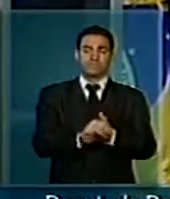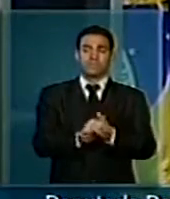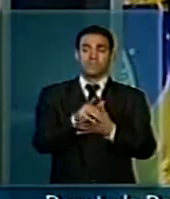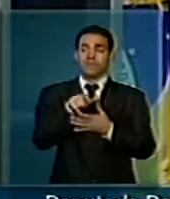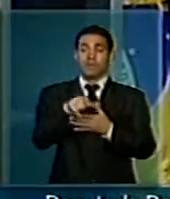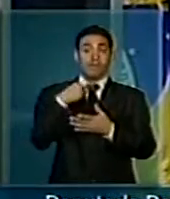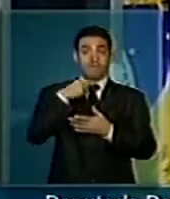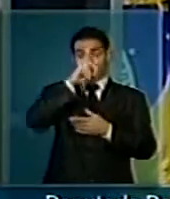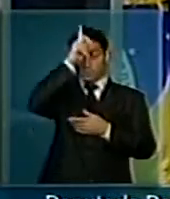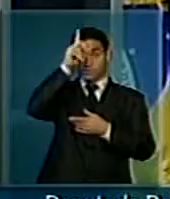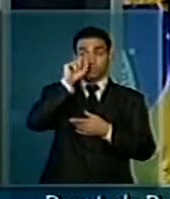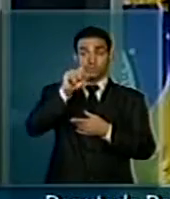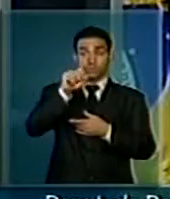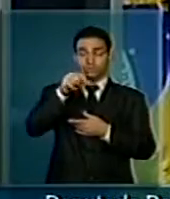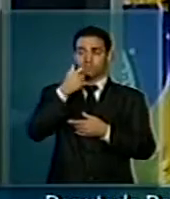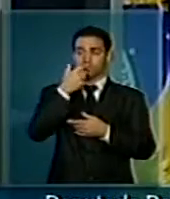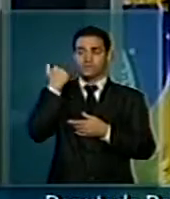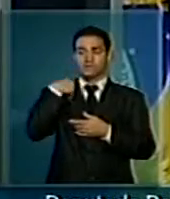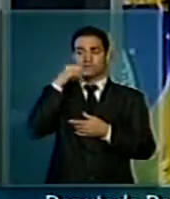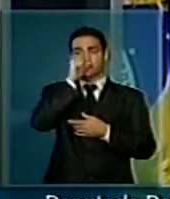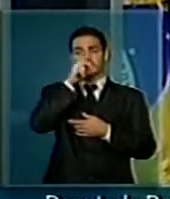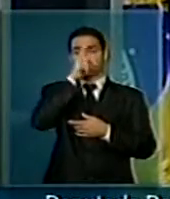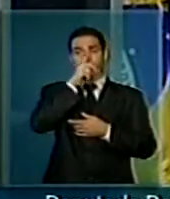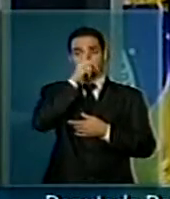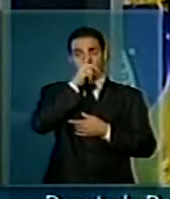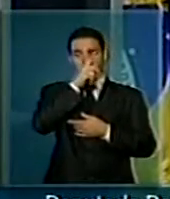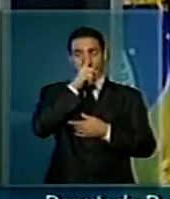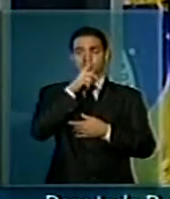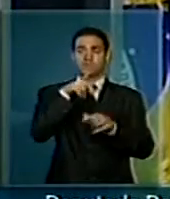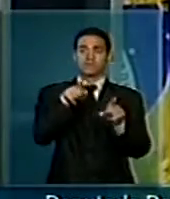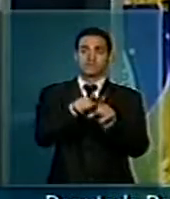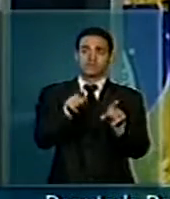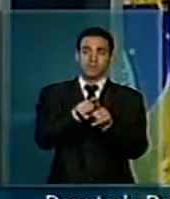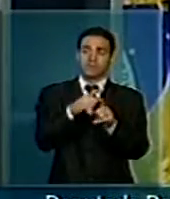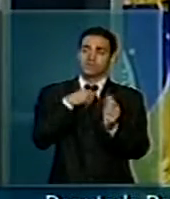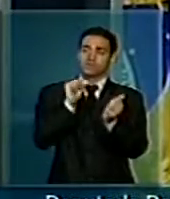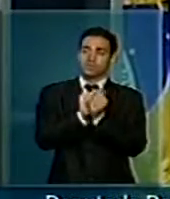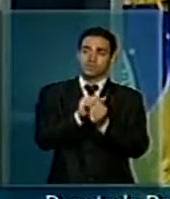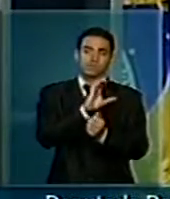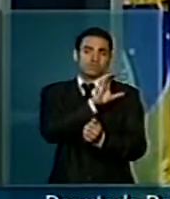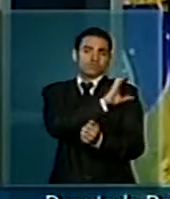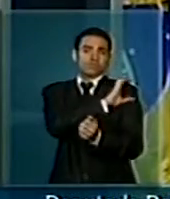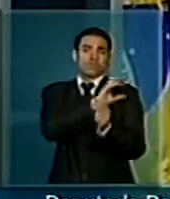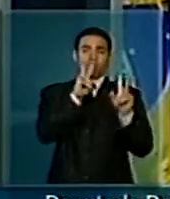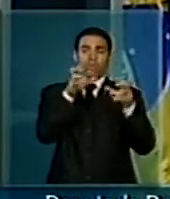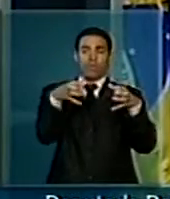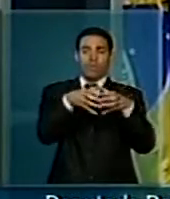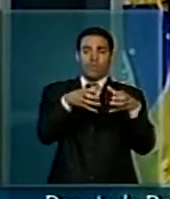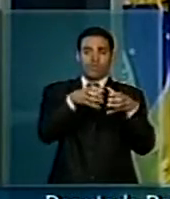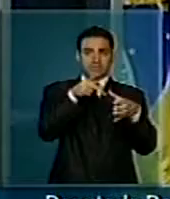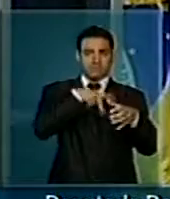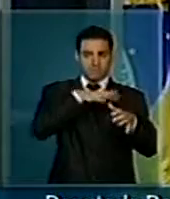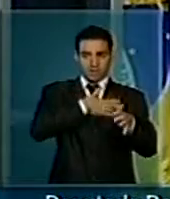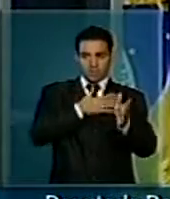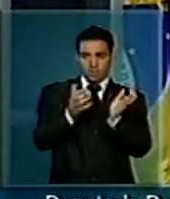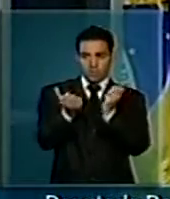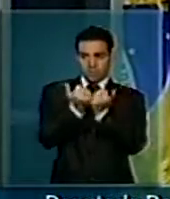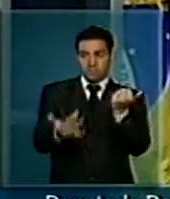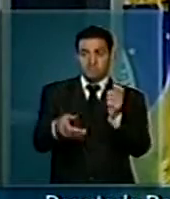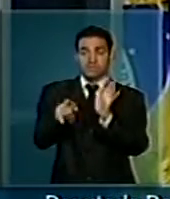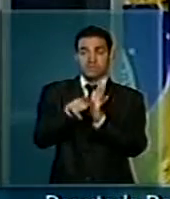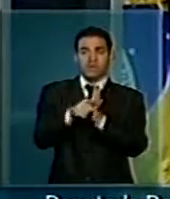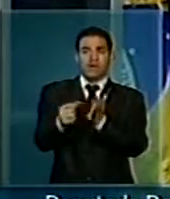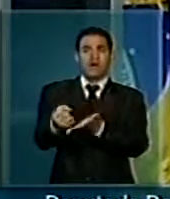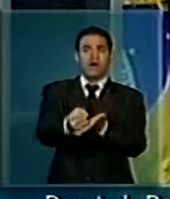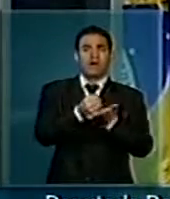foi desenvolvida neste final de semana, simultaneamente com a coordenação de nossa equipe e a colaboração direta